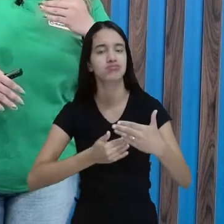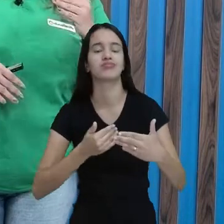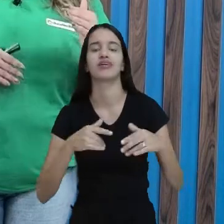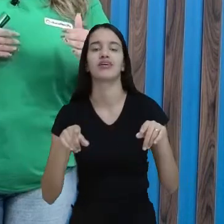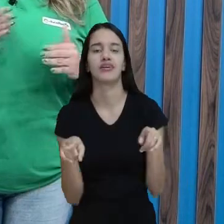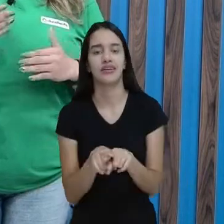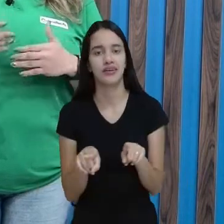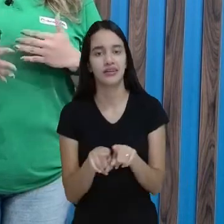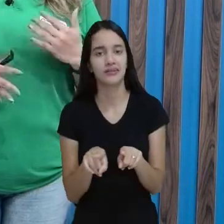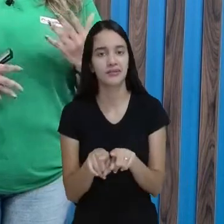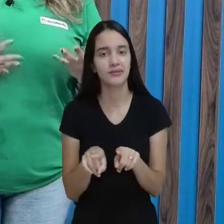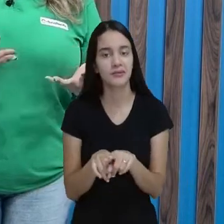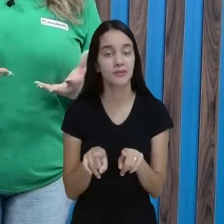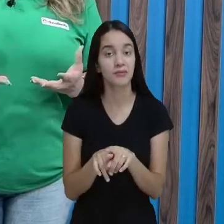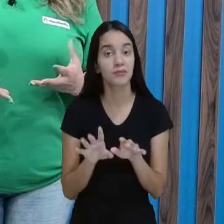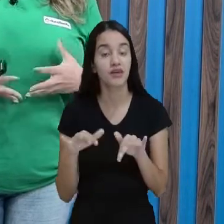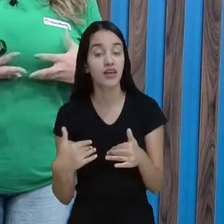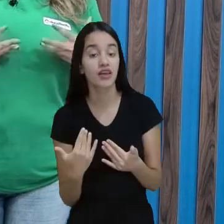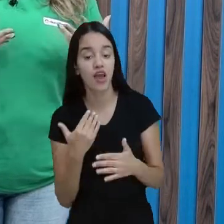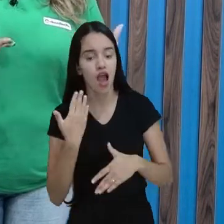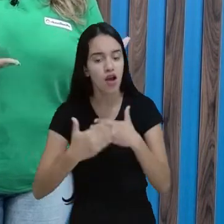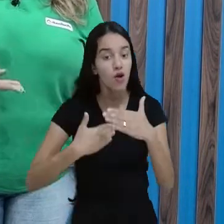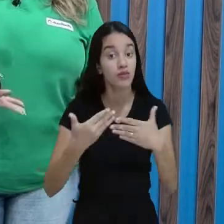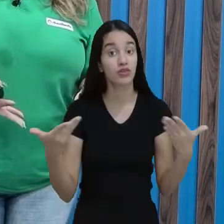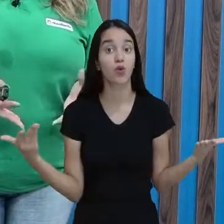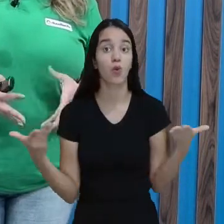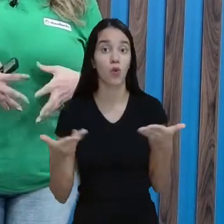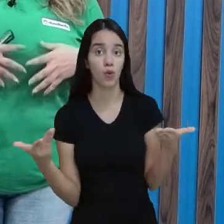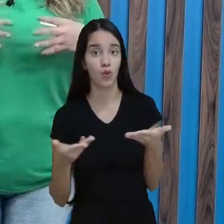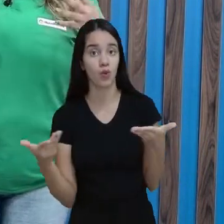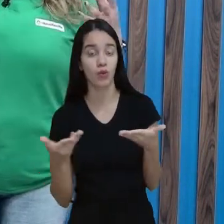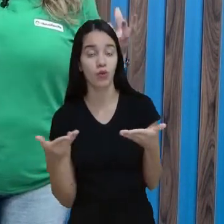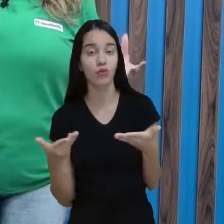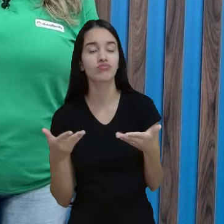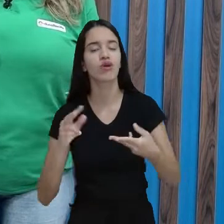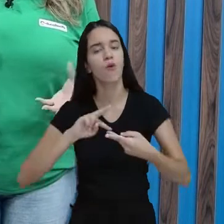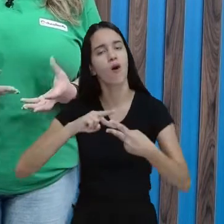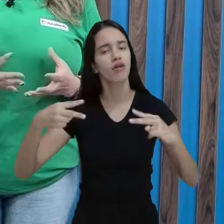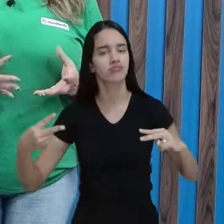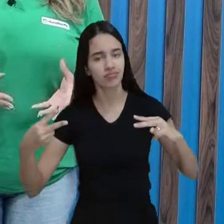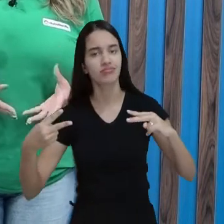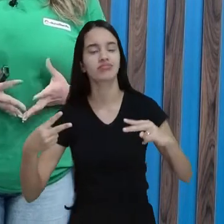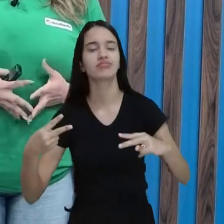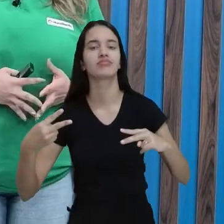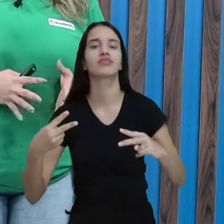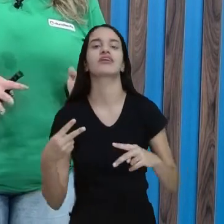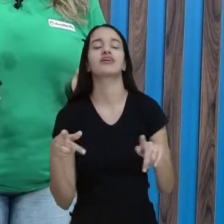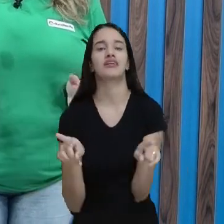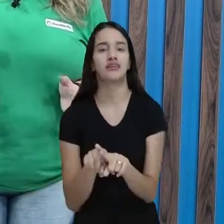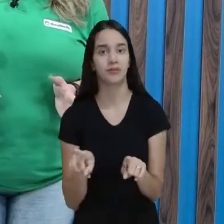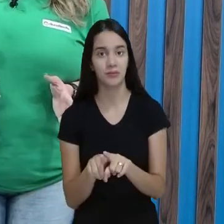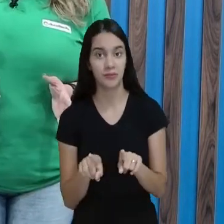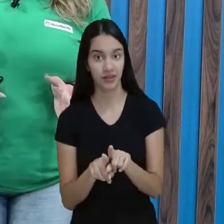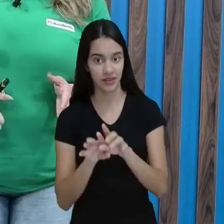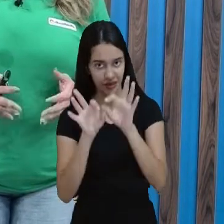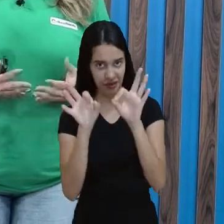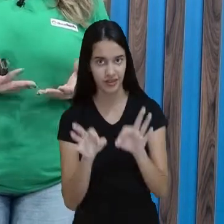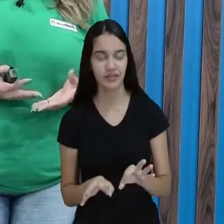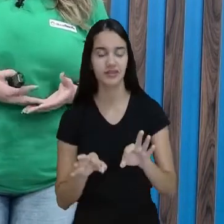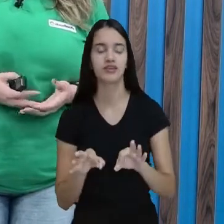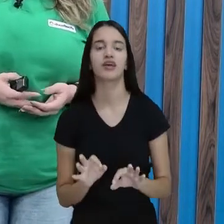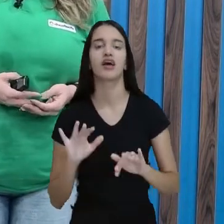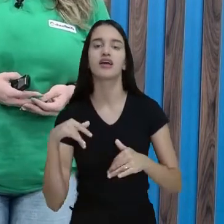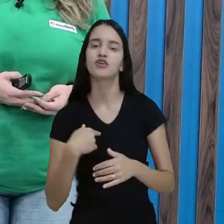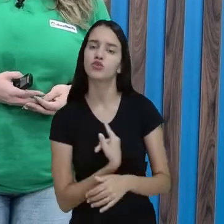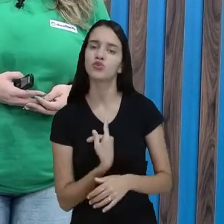essa passagem aí da evolução para os dias de hoje, né? Com a genética aí já compondo tudo isso, tá certo? Quem